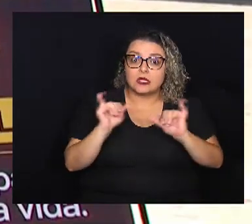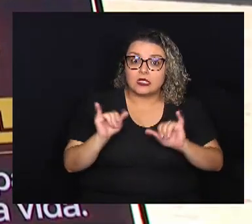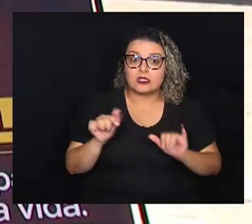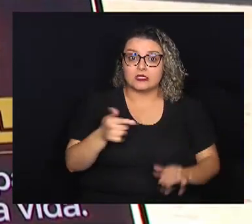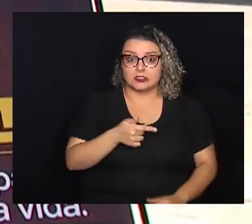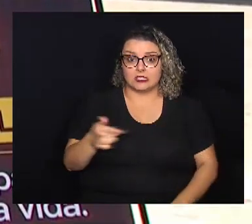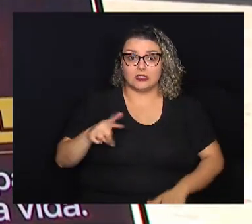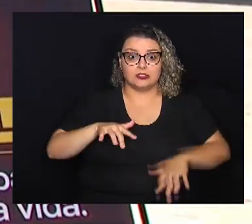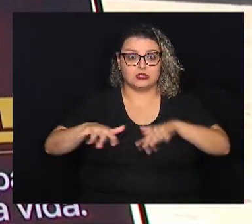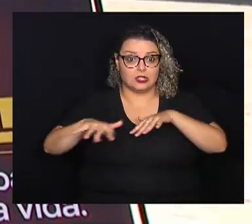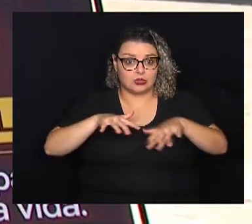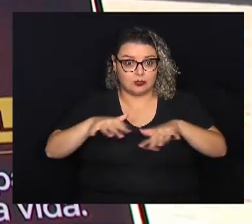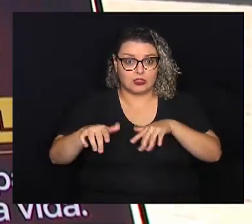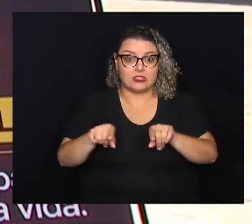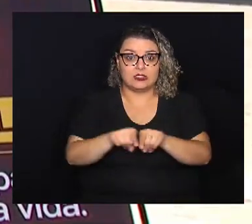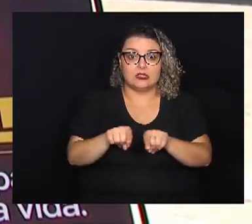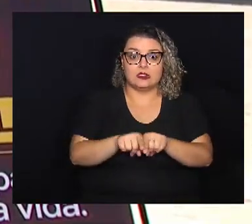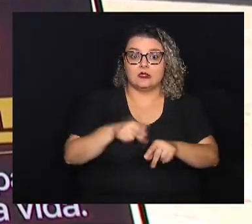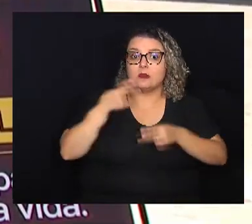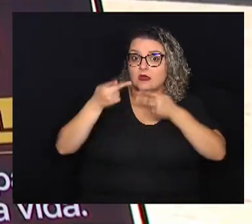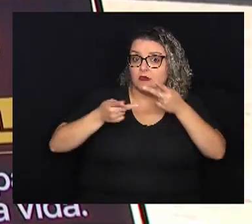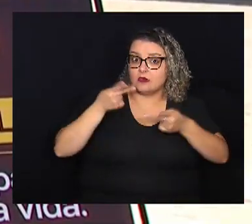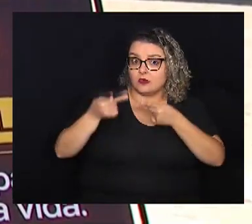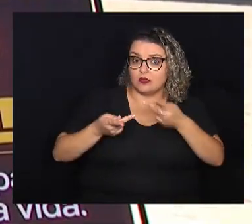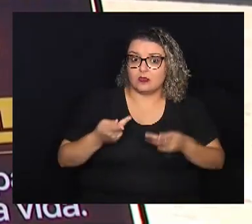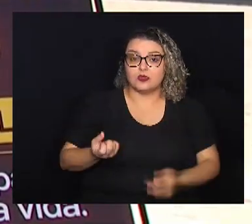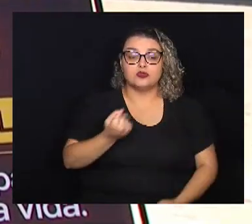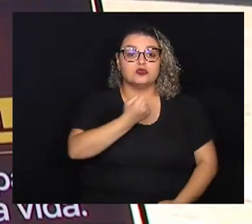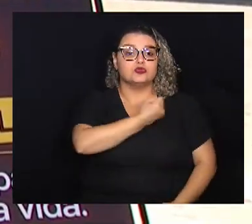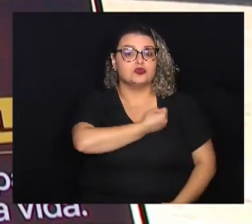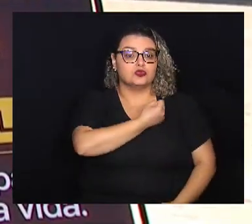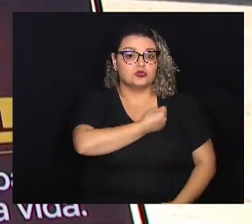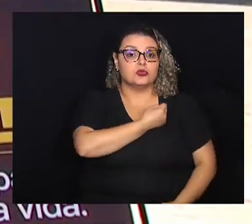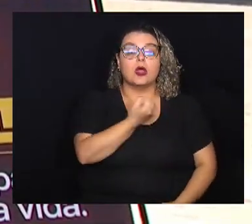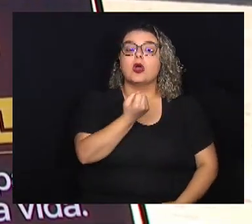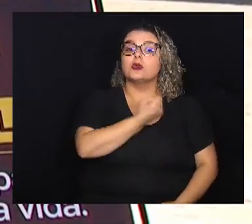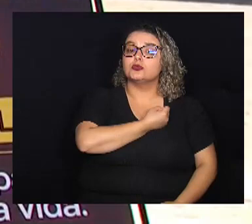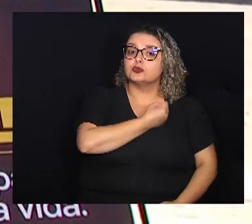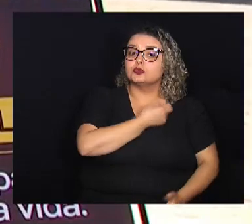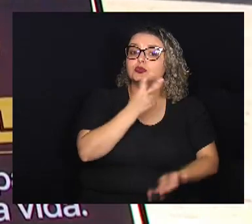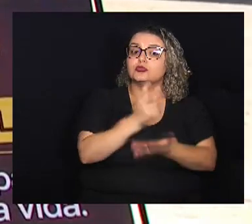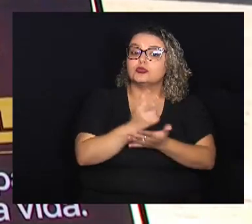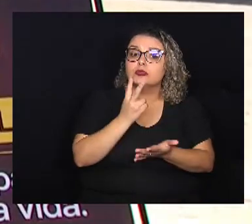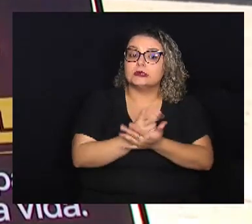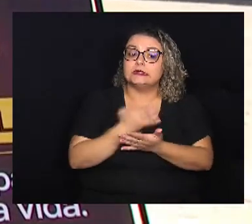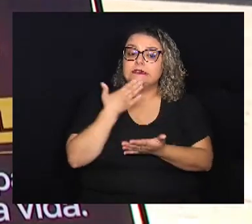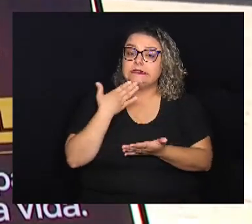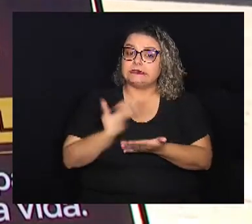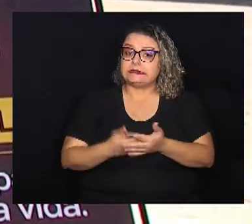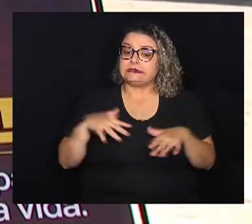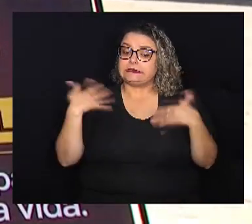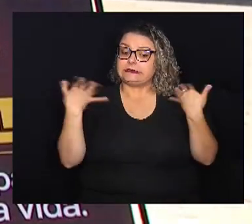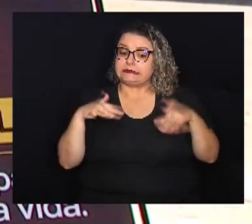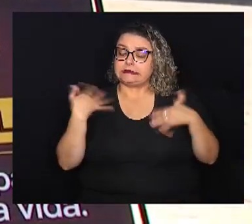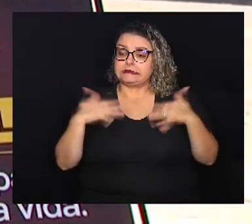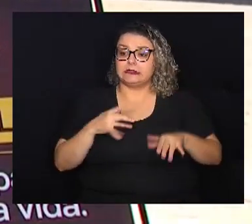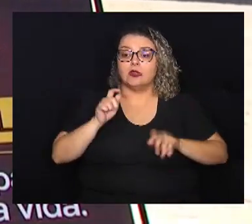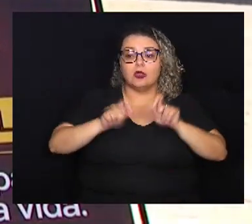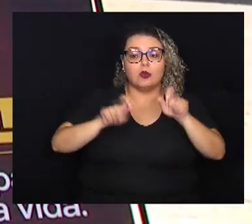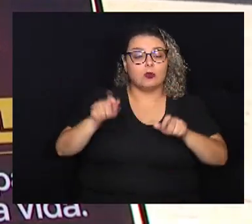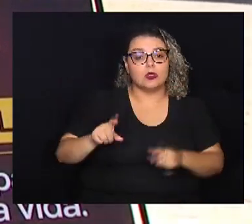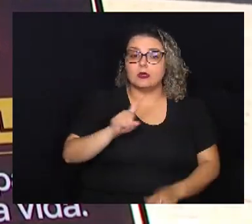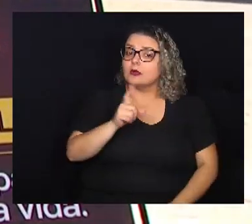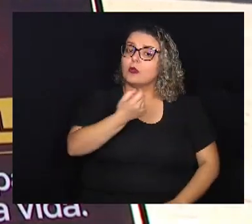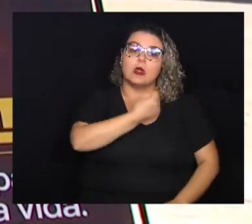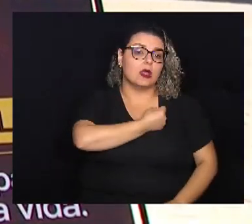de Mobilidade, também vamos falar de números, né, números que sempre assustam porque são pessoas, não são